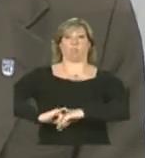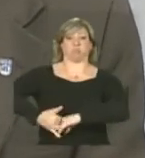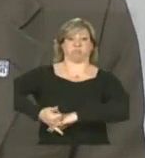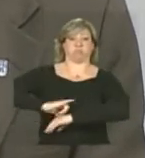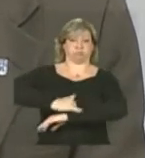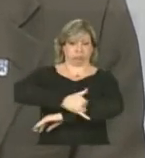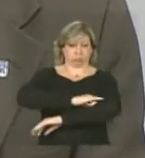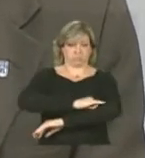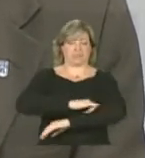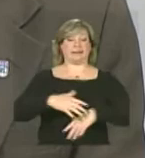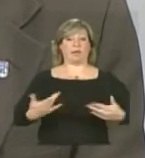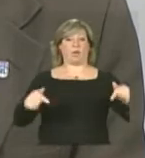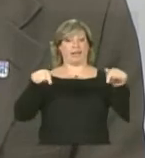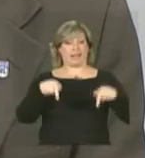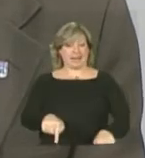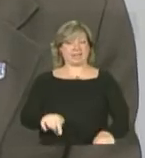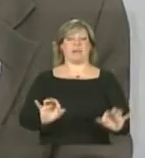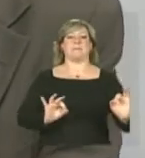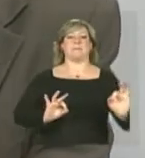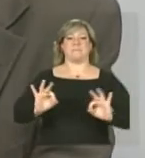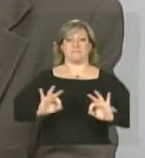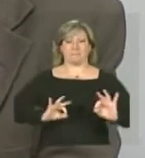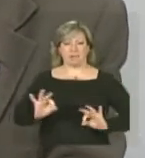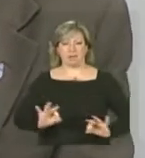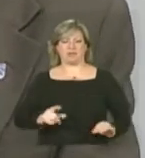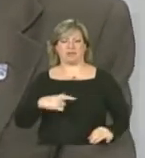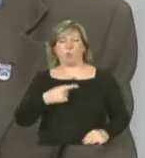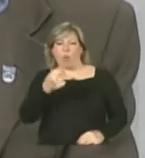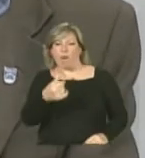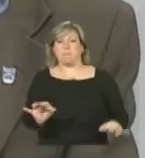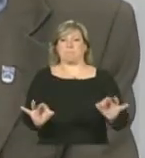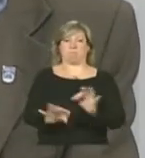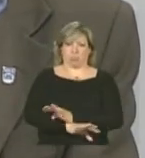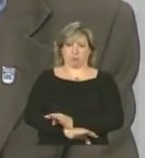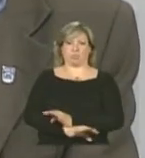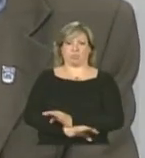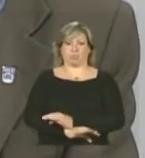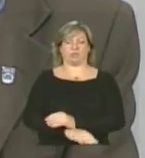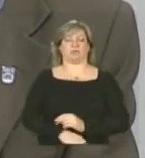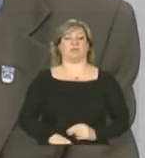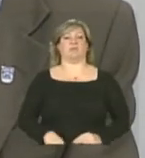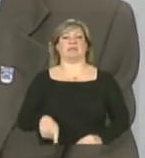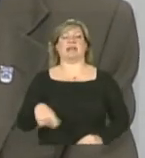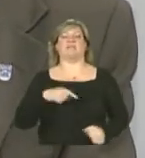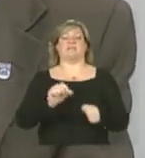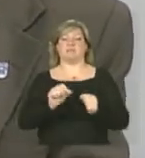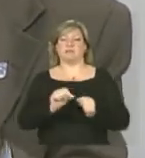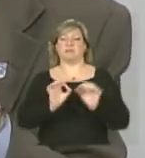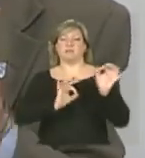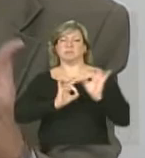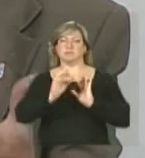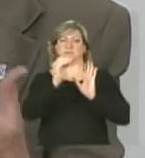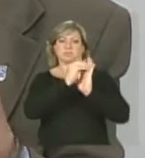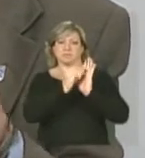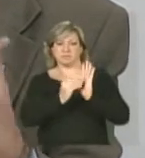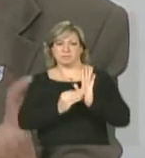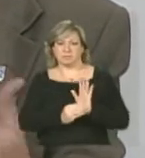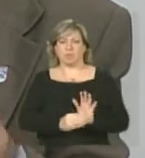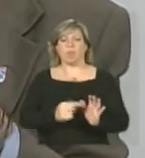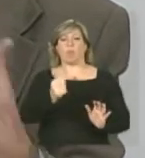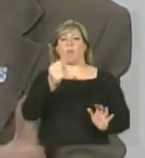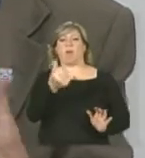esse plano, que está praticamente pronto, né? ele foi elaborado quase